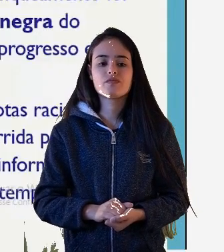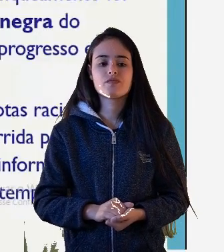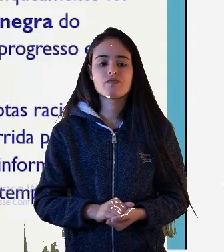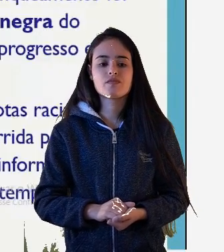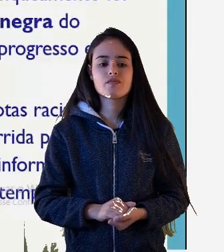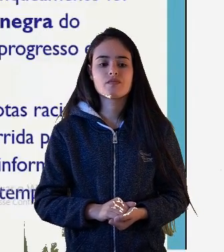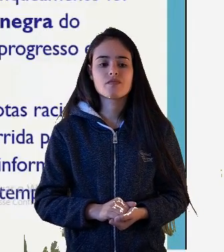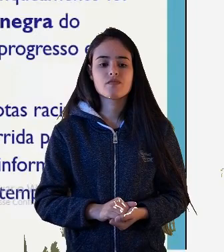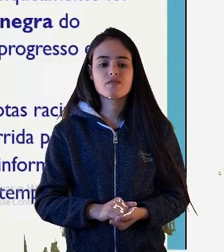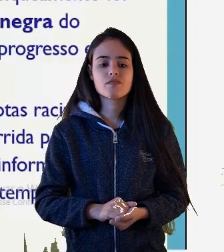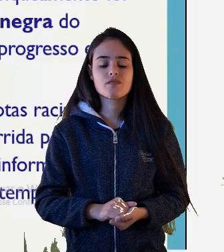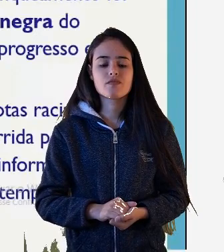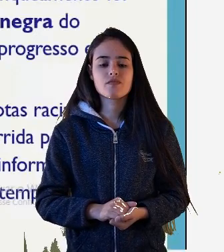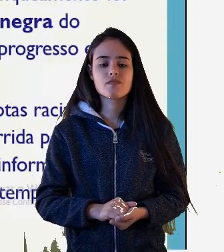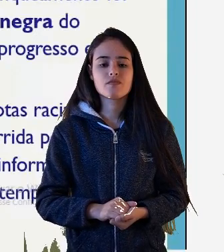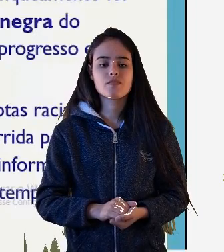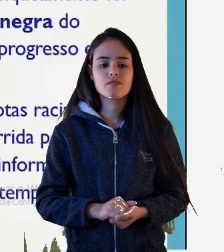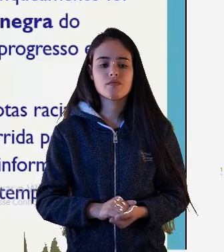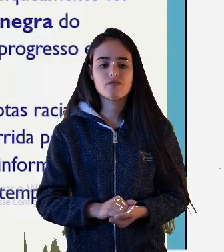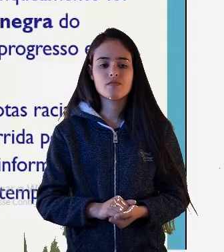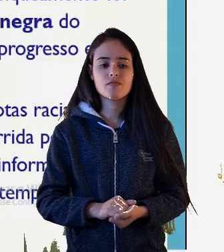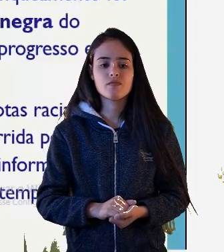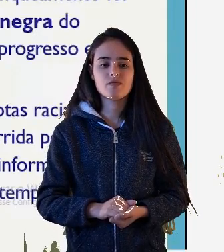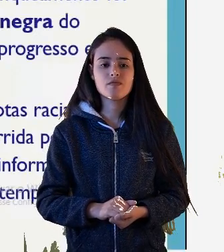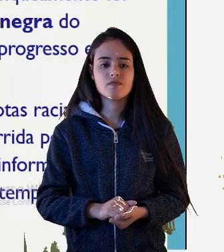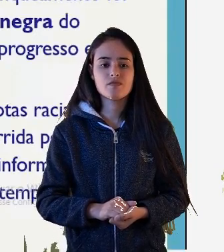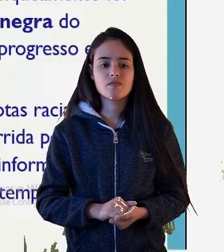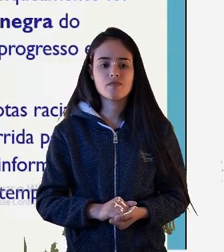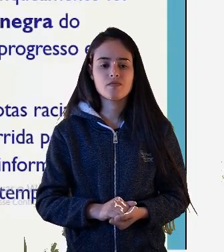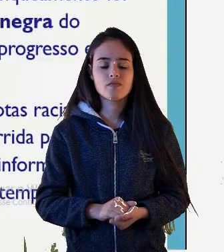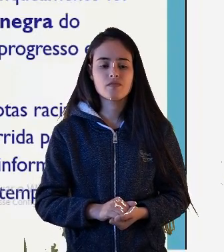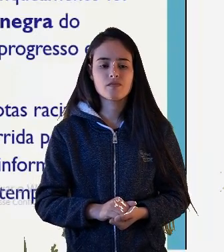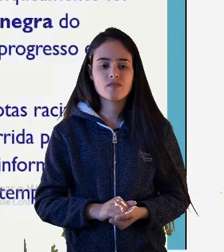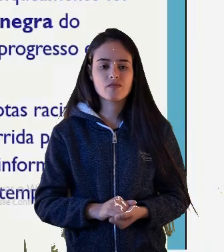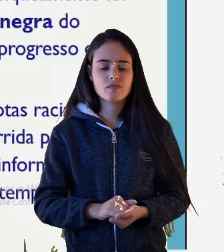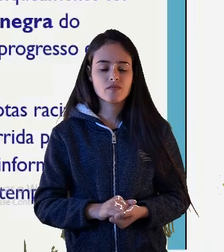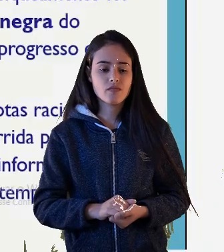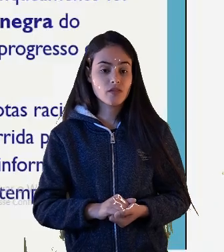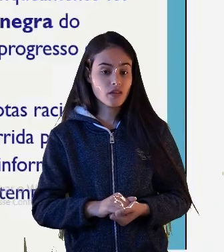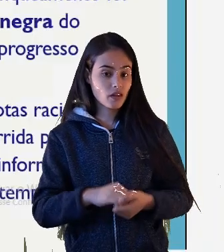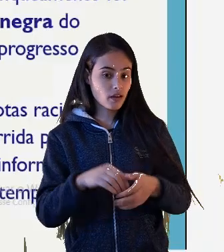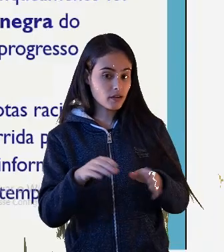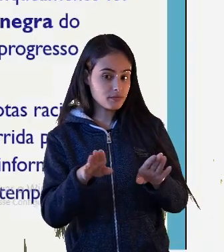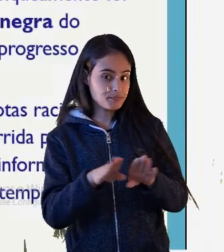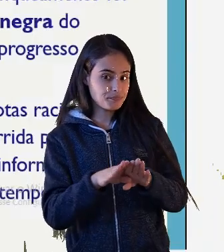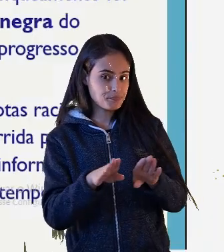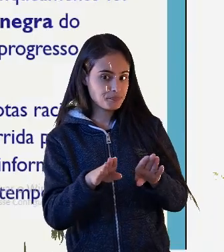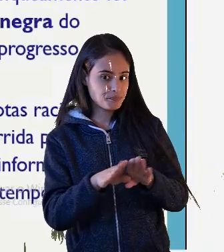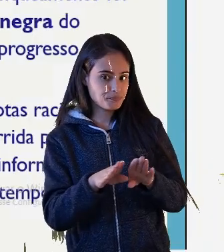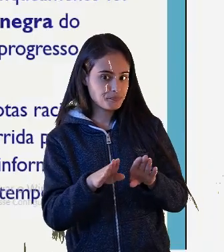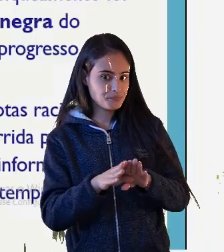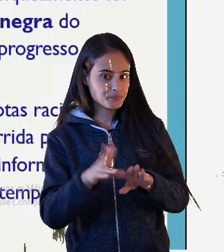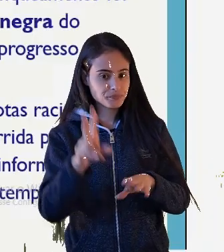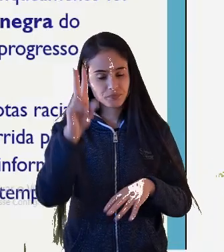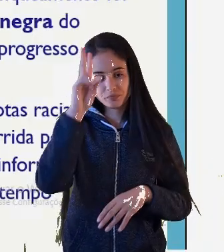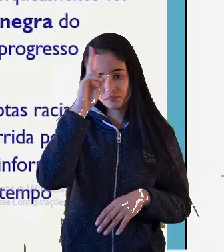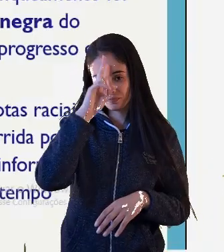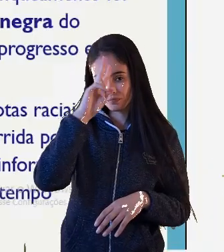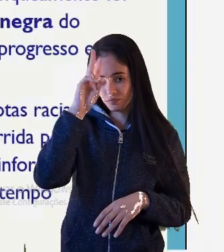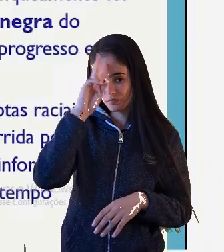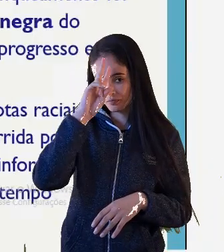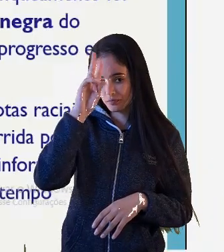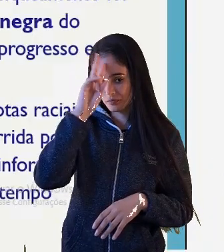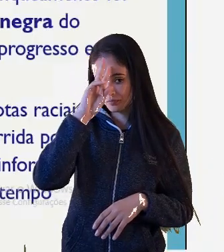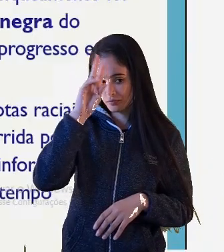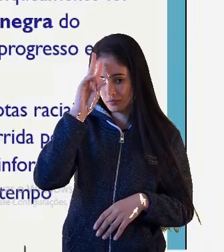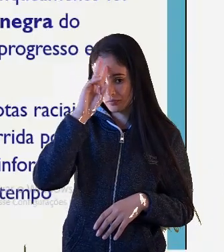qualificada, né? Os negros que estavam aqui não sabiam fazer o que os italianos sabiam, então por isso que eles vieram. Mentira, né? Era aquilo que eu falei lá do